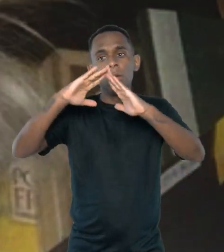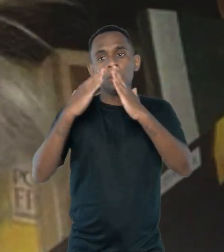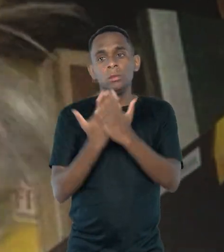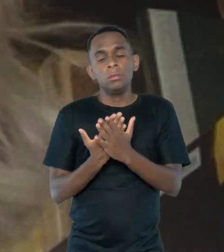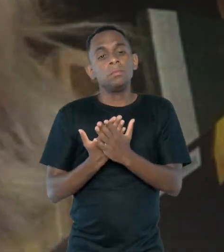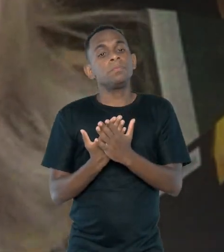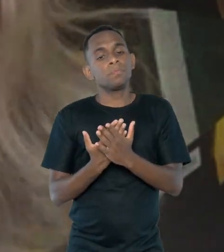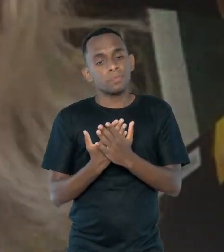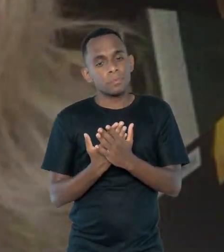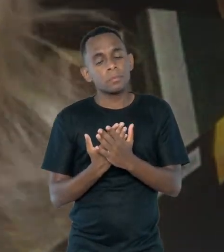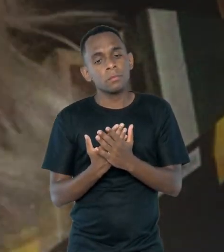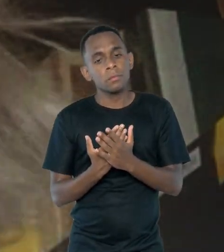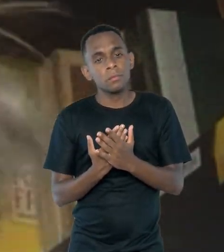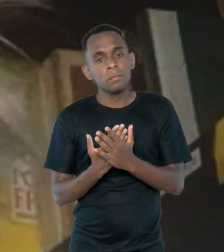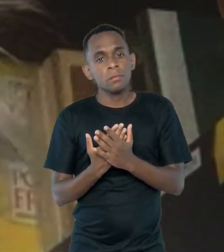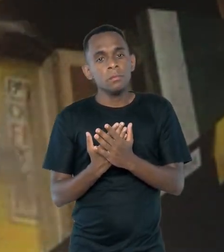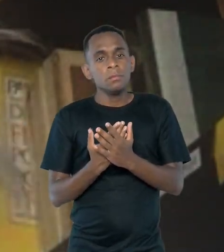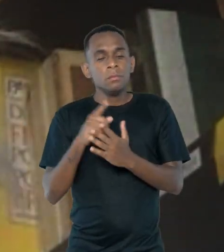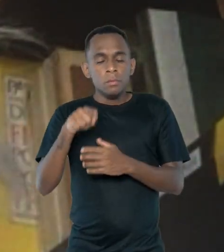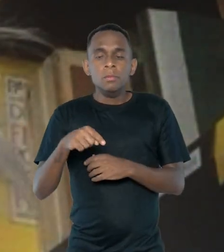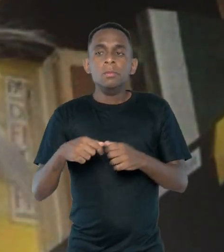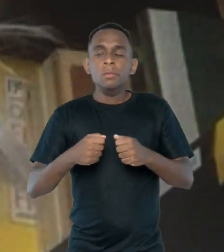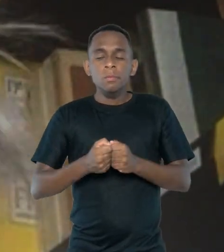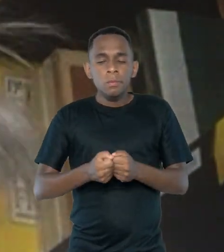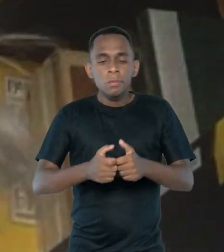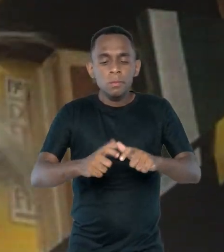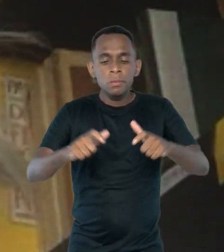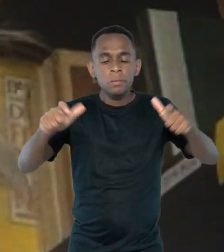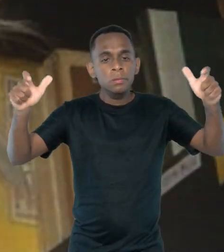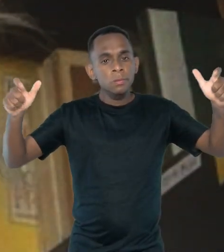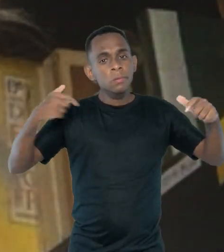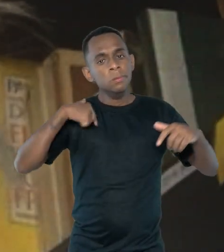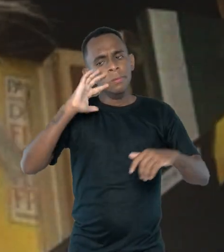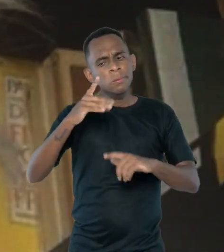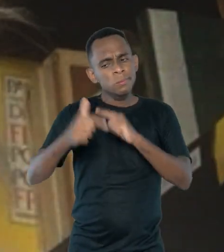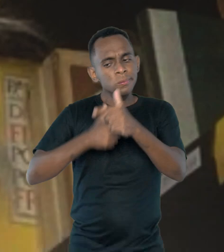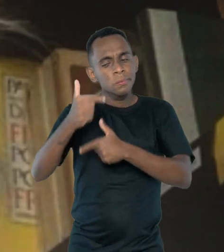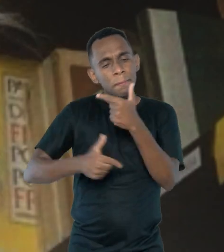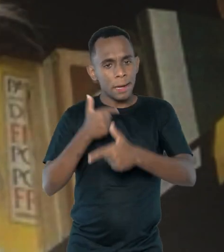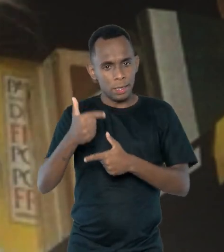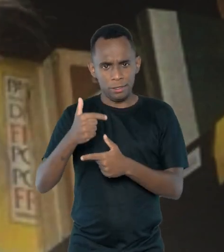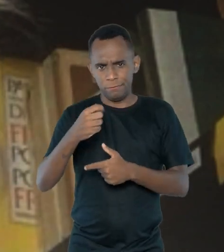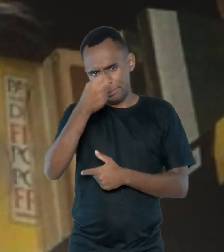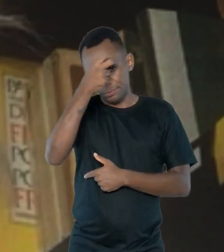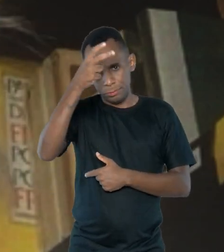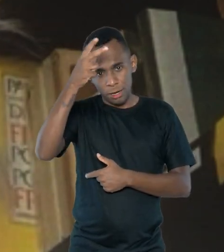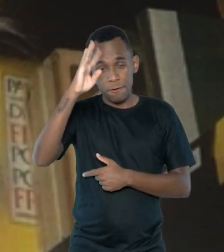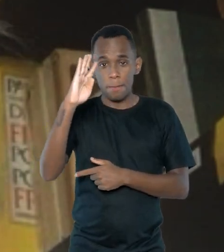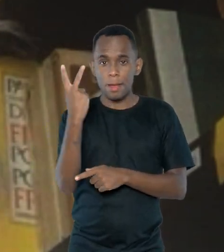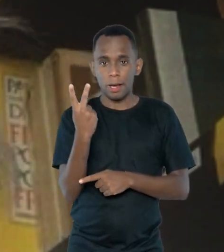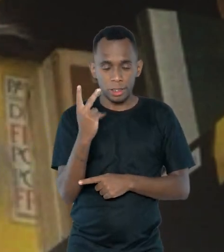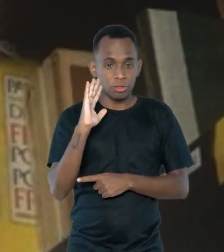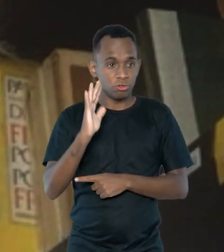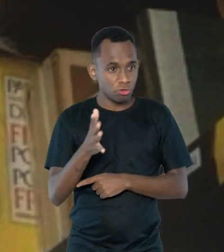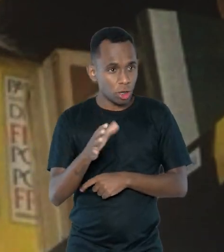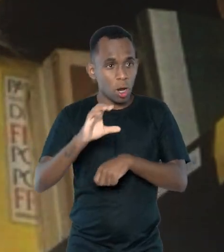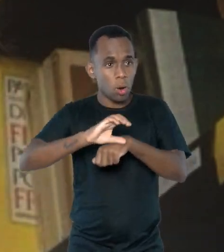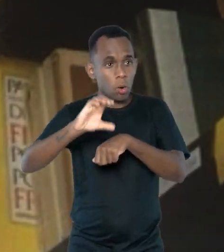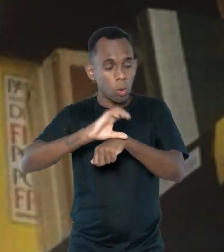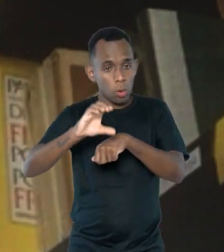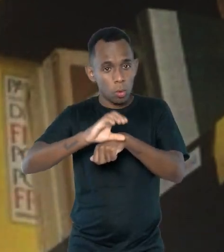escola estava se universalizando. Eu já trabalhava na rede municipal aqui de Belo Horizonte, num